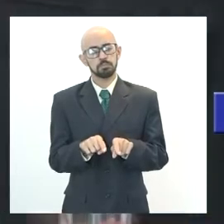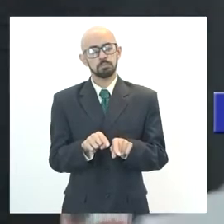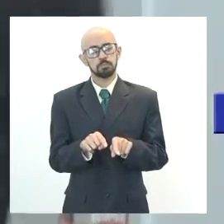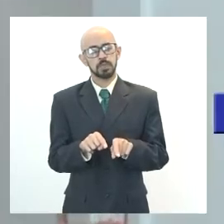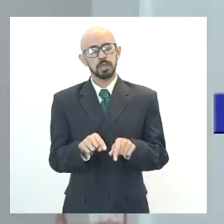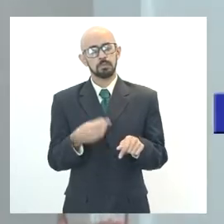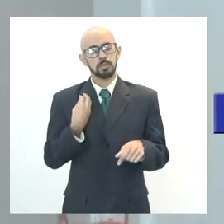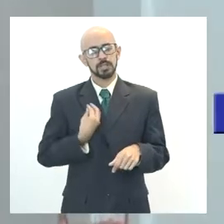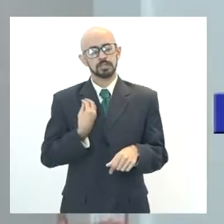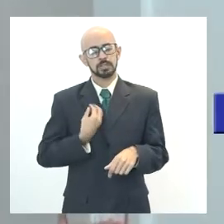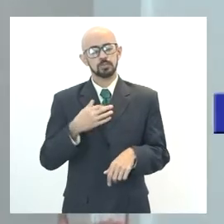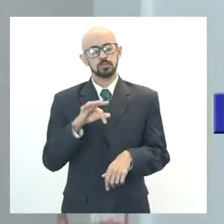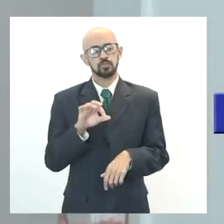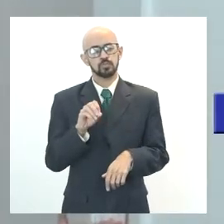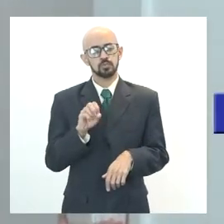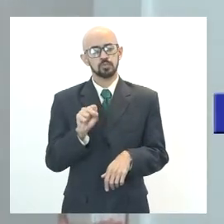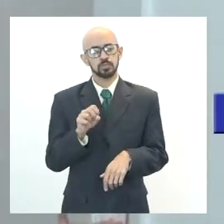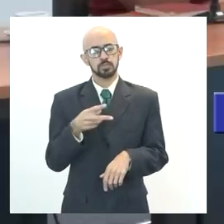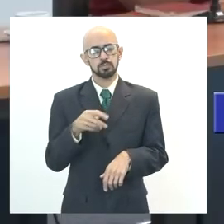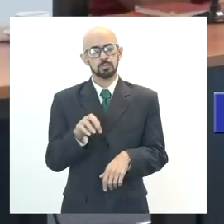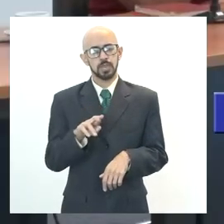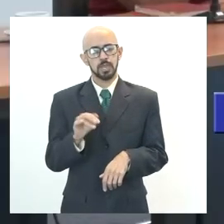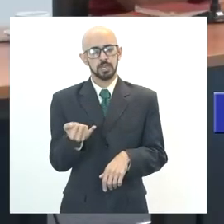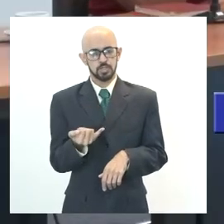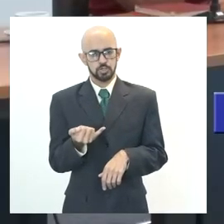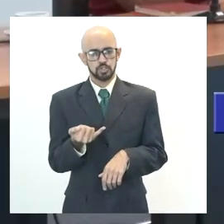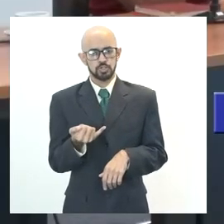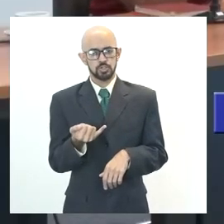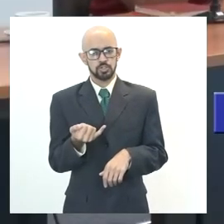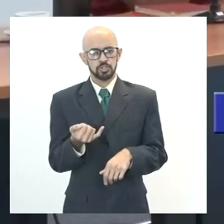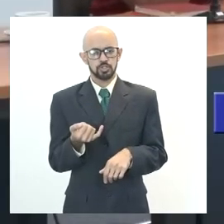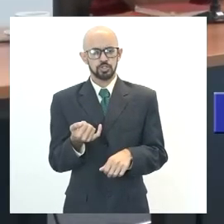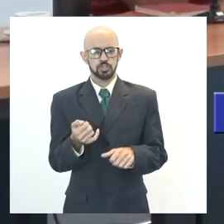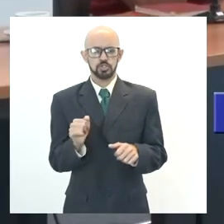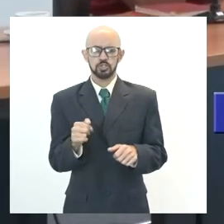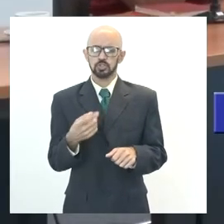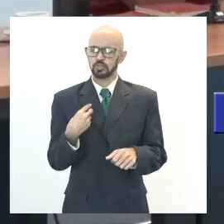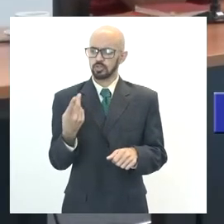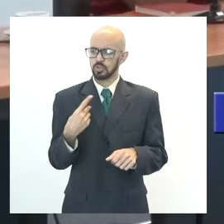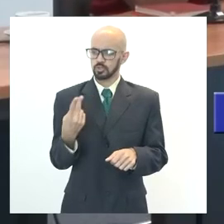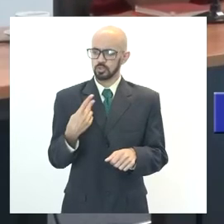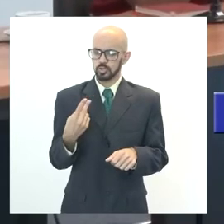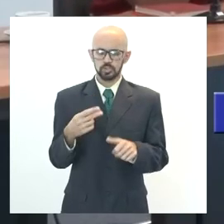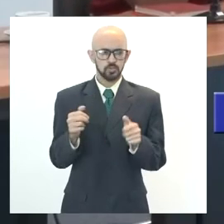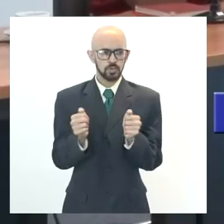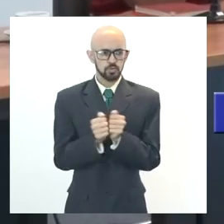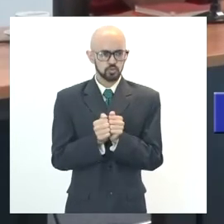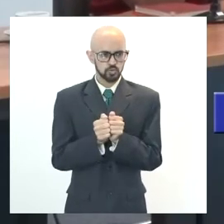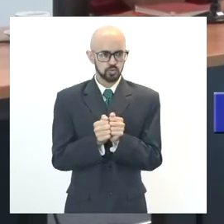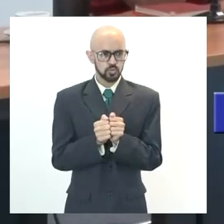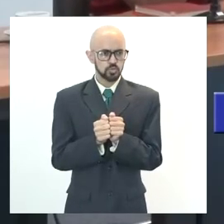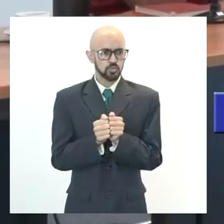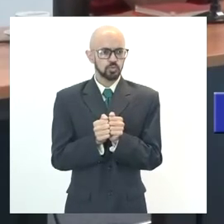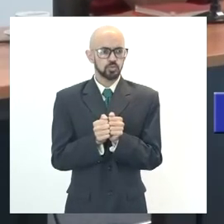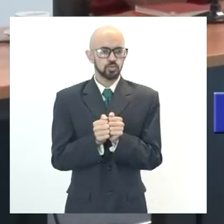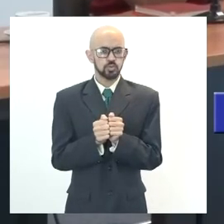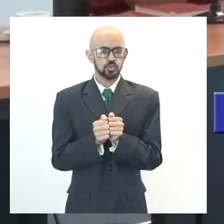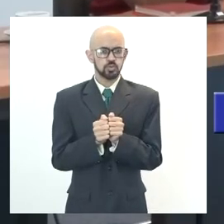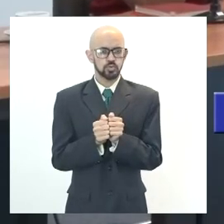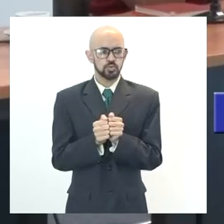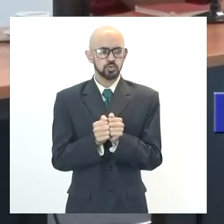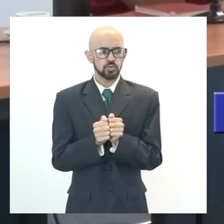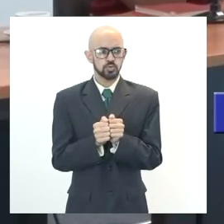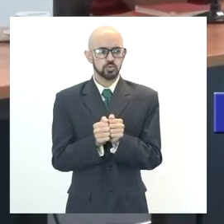fasperj estivemos juntos né Paulo Ramos uma live do Forte perde junto com a